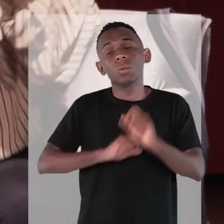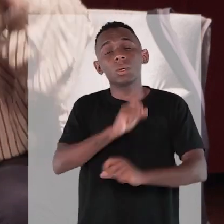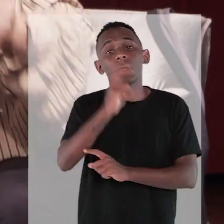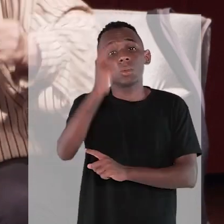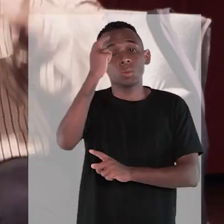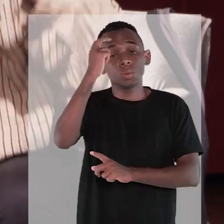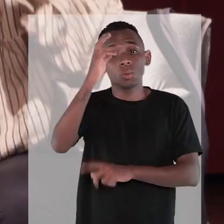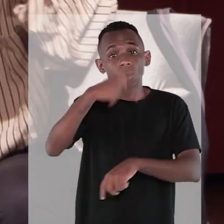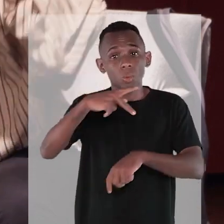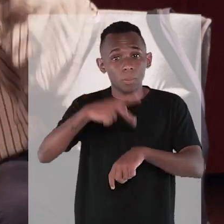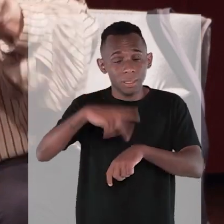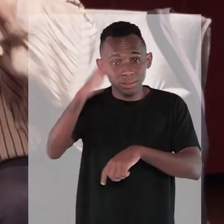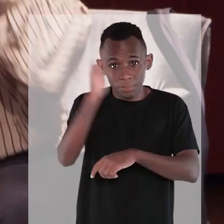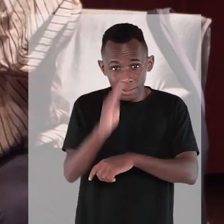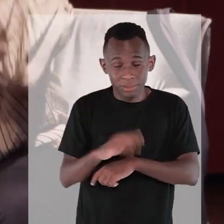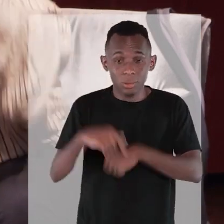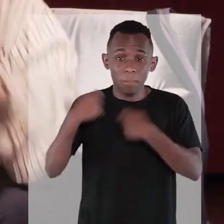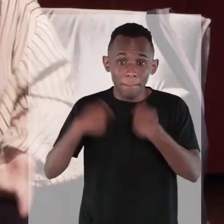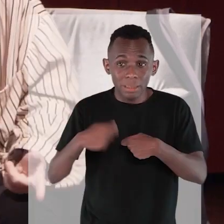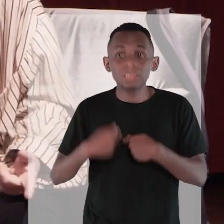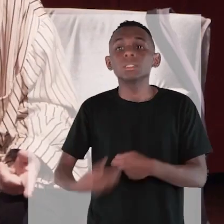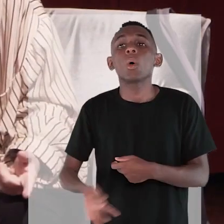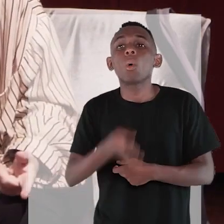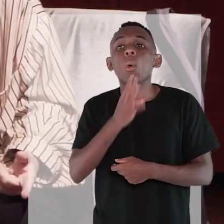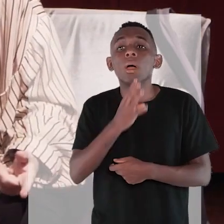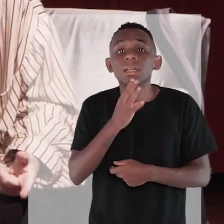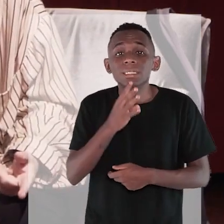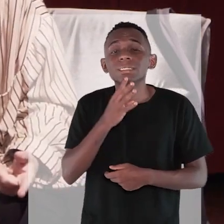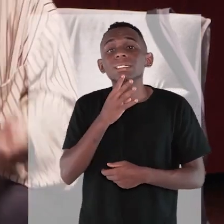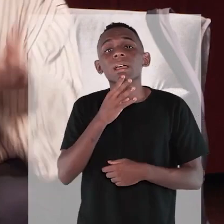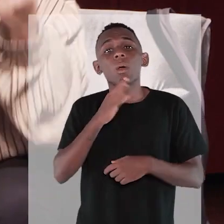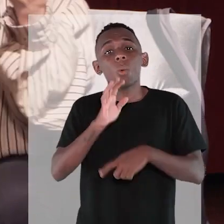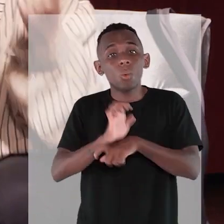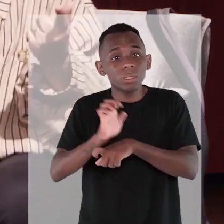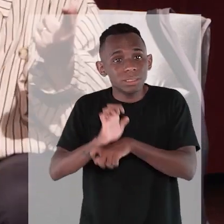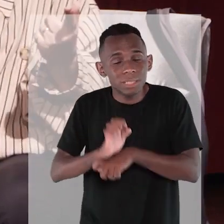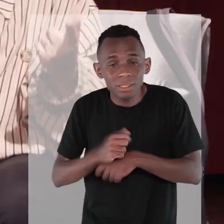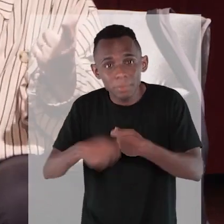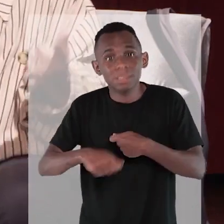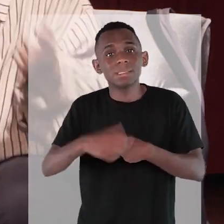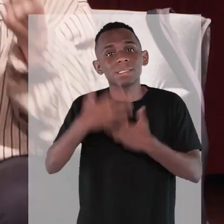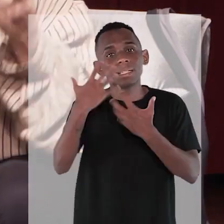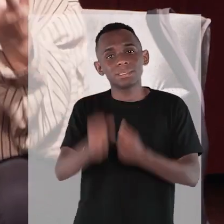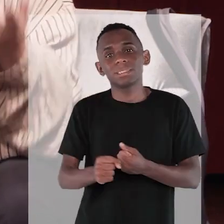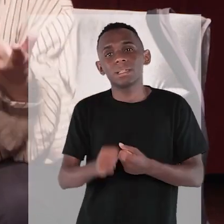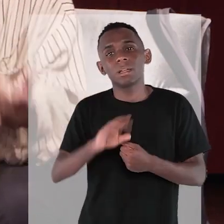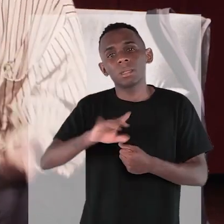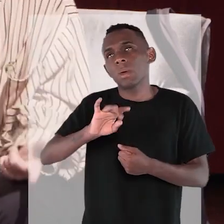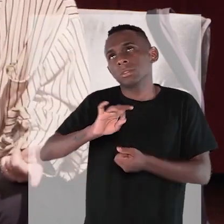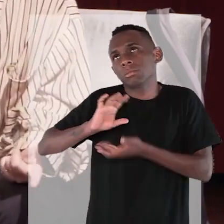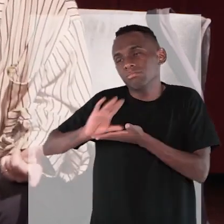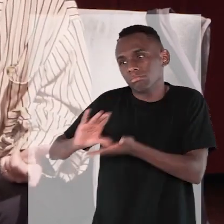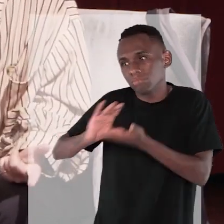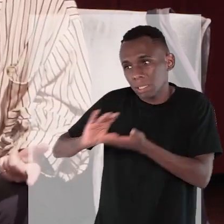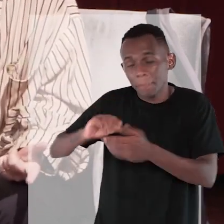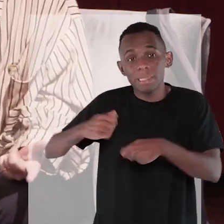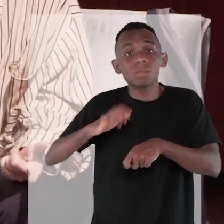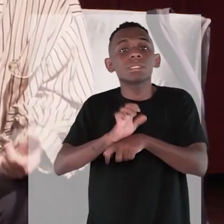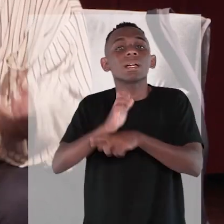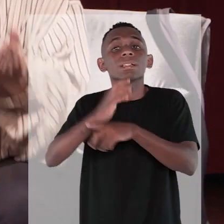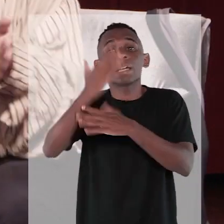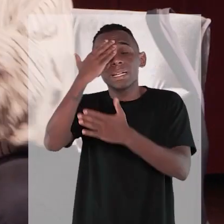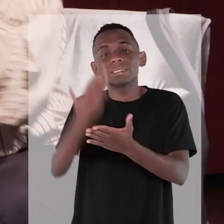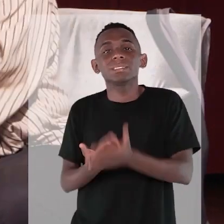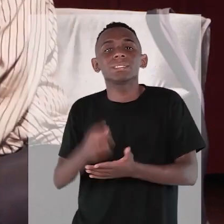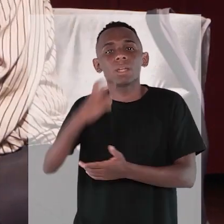seja reconhecida, inclusive, pelo Estado. Ela não depende só de financiamento, ela depende desse reconhecimento,